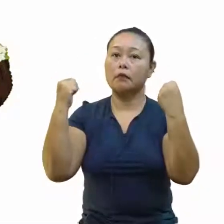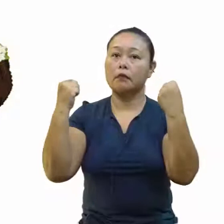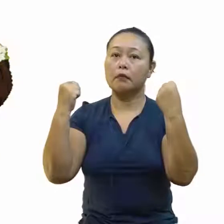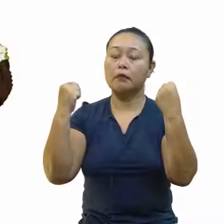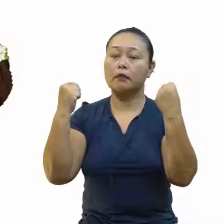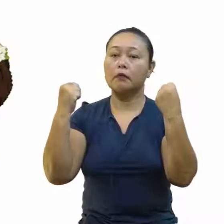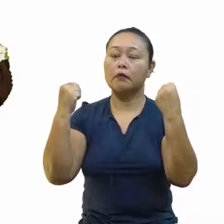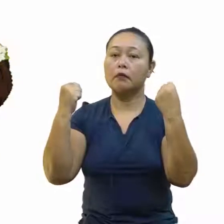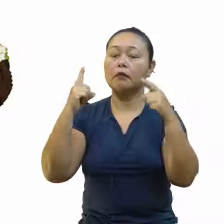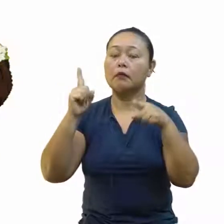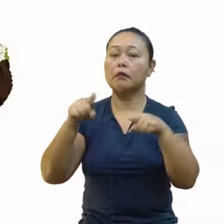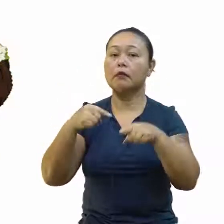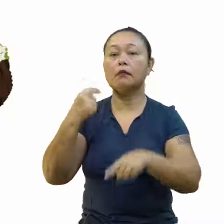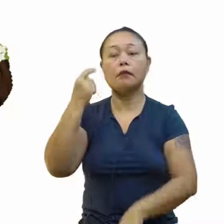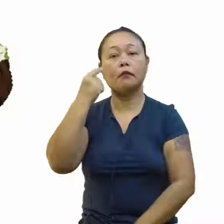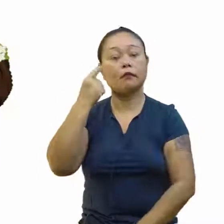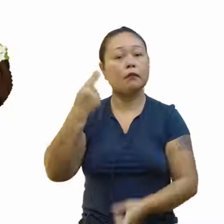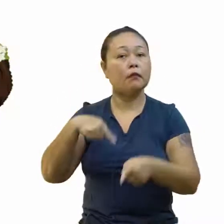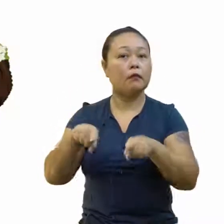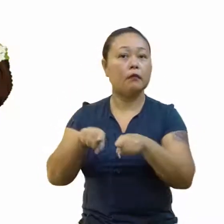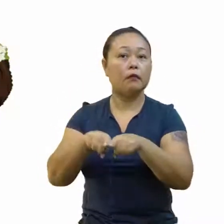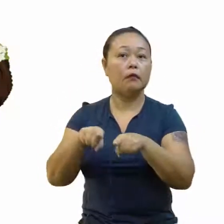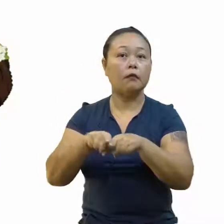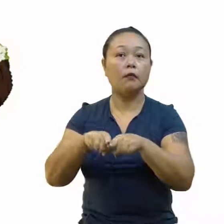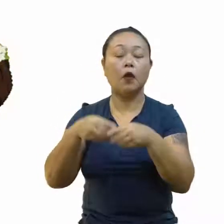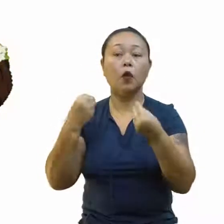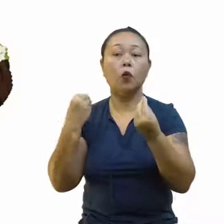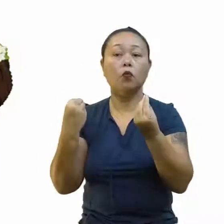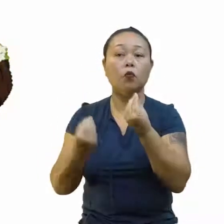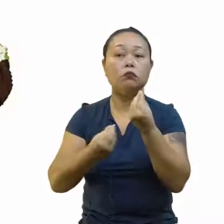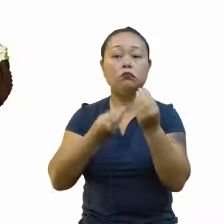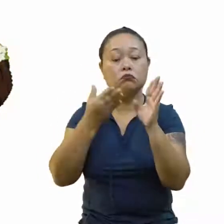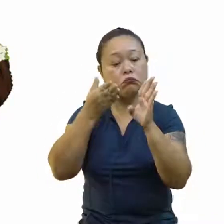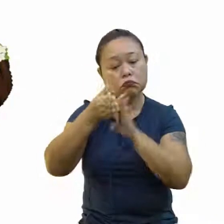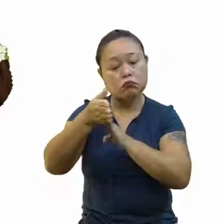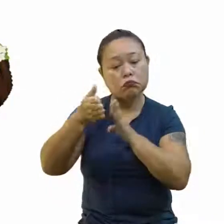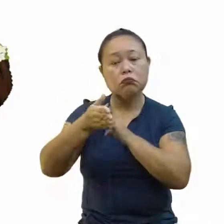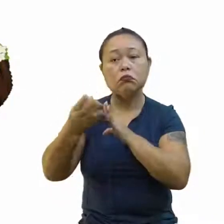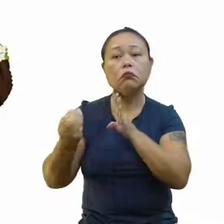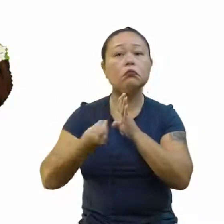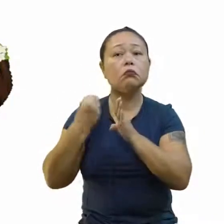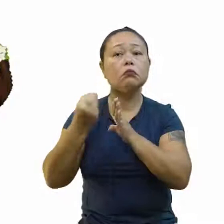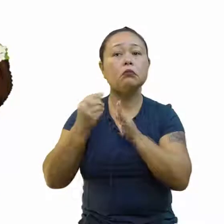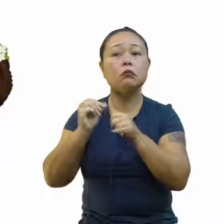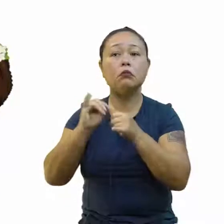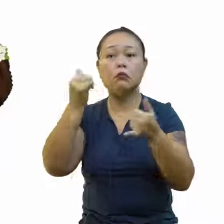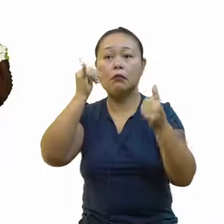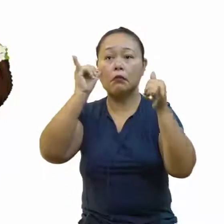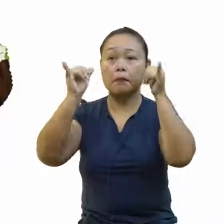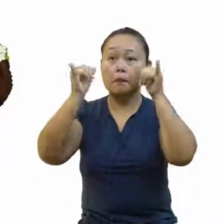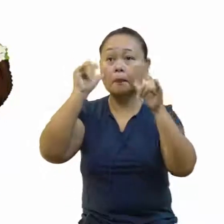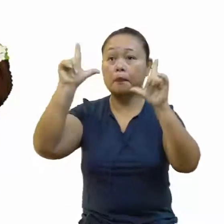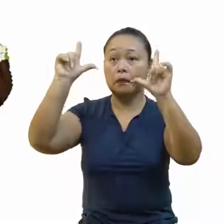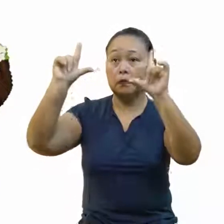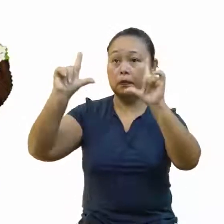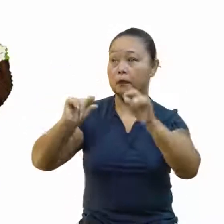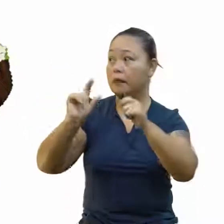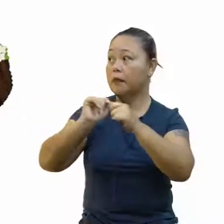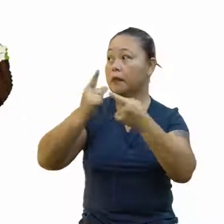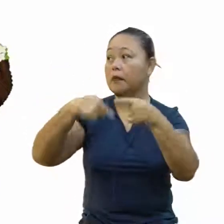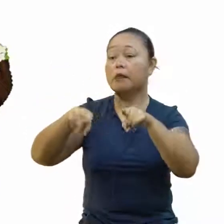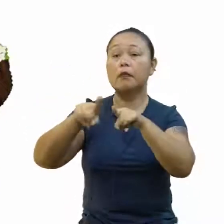E aí nós vamos pensar também as recomendações para a prevenção e diminuição dos fatores